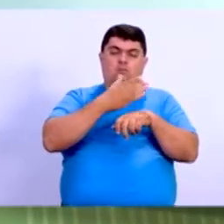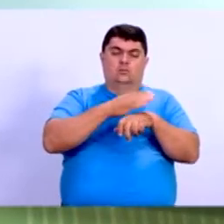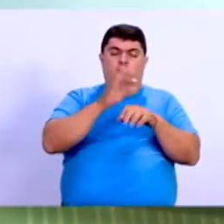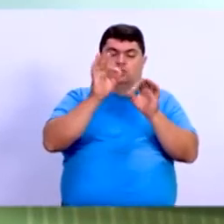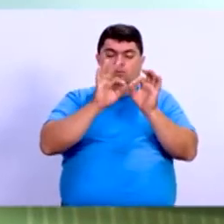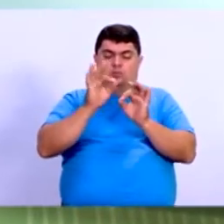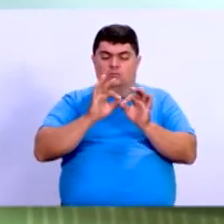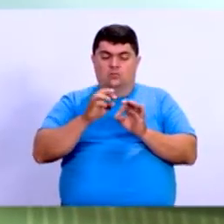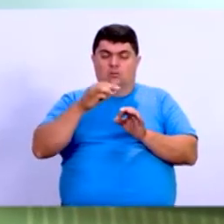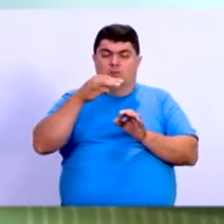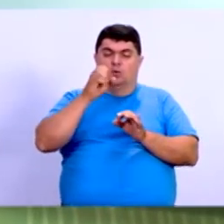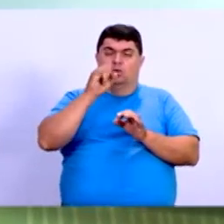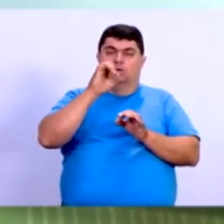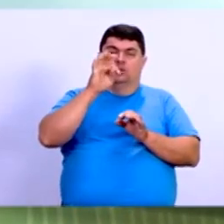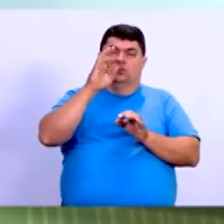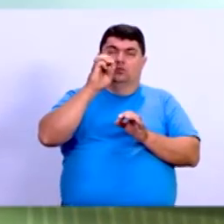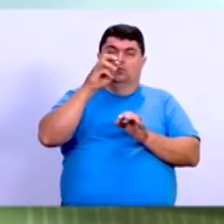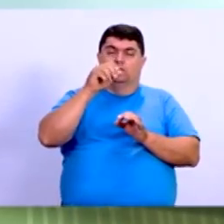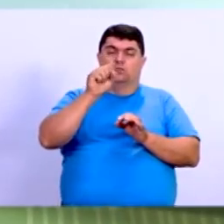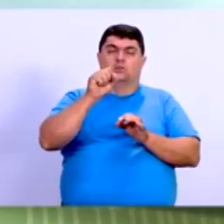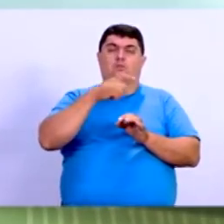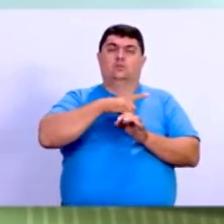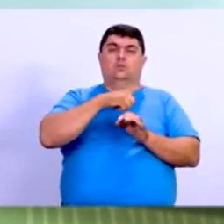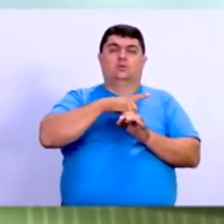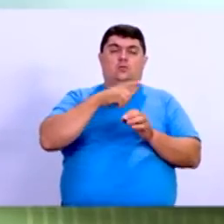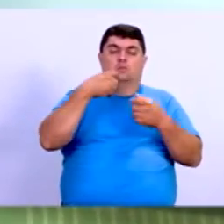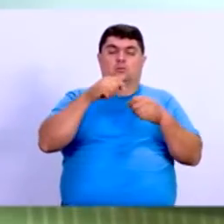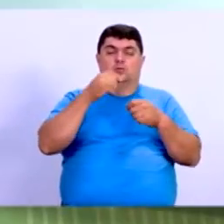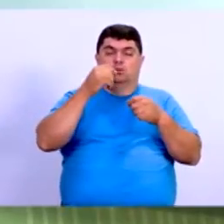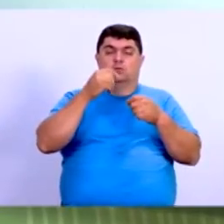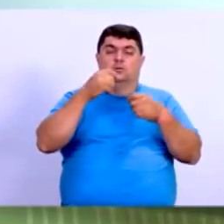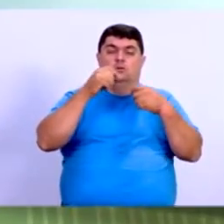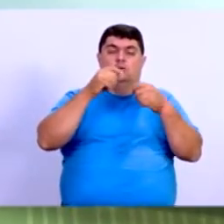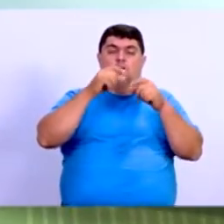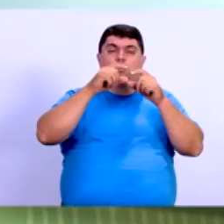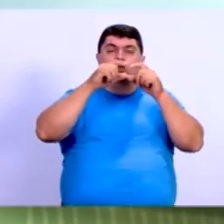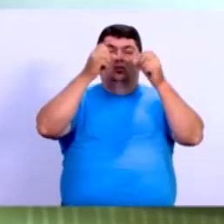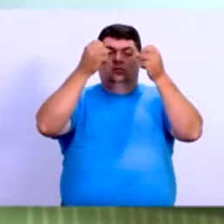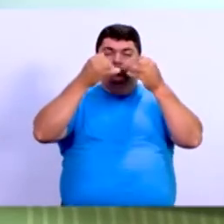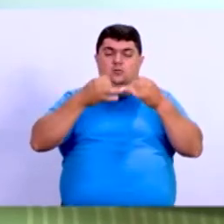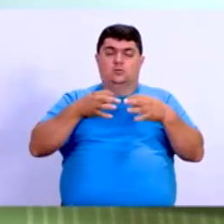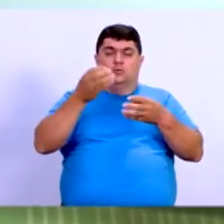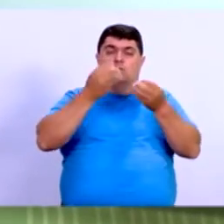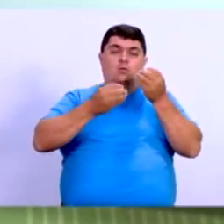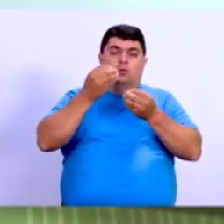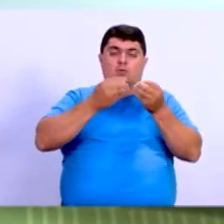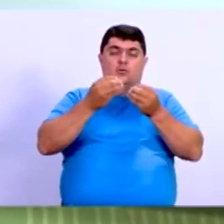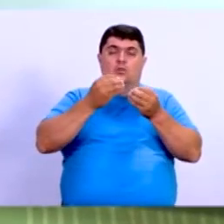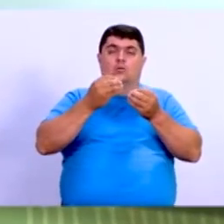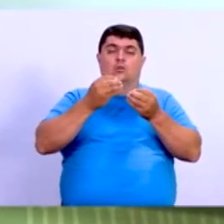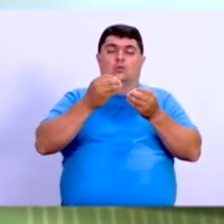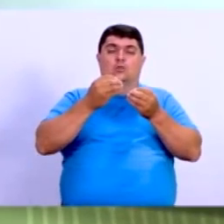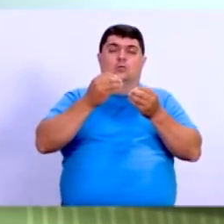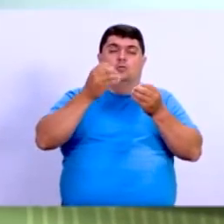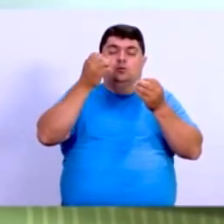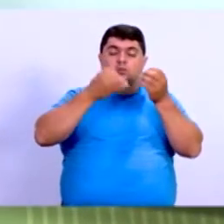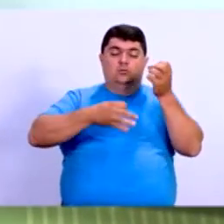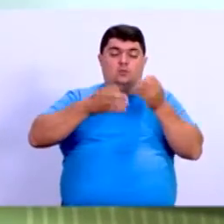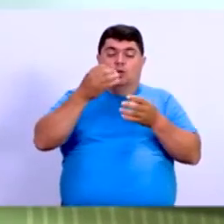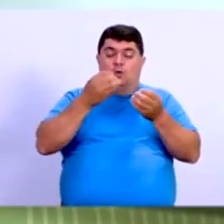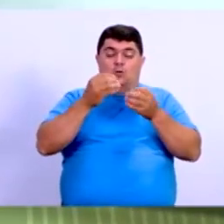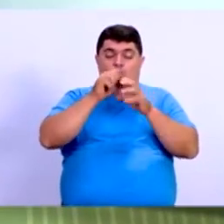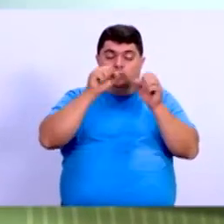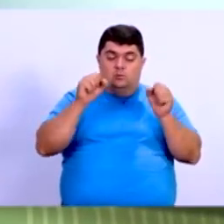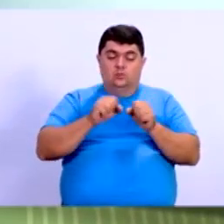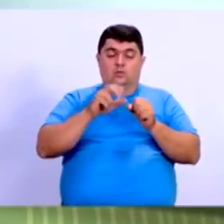modelar sistemas. Não esquecendo, é claro, que você tem que ter uma descrição textual de como você quer que esse sistema funcione, de como ele precisa